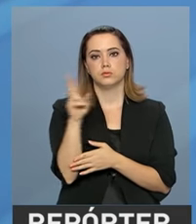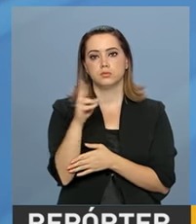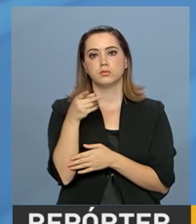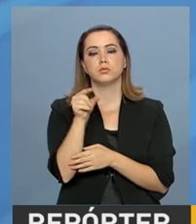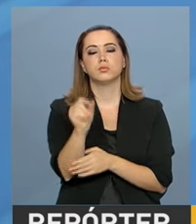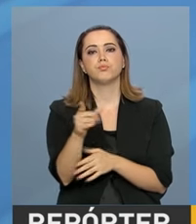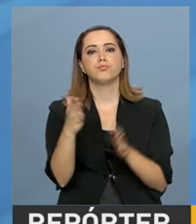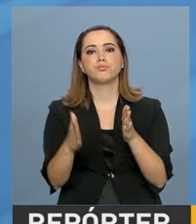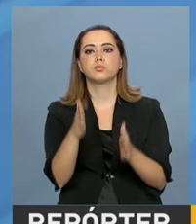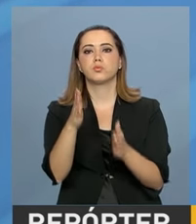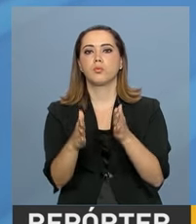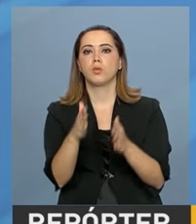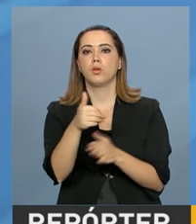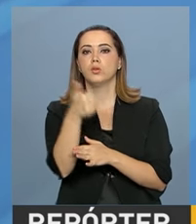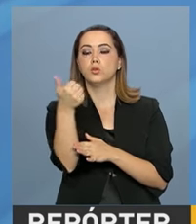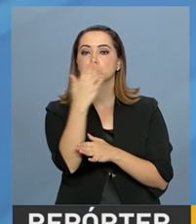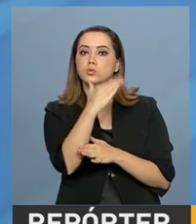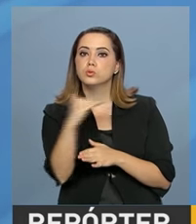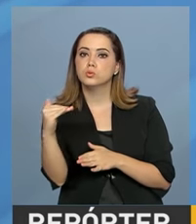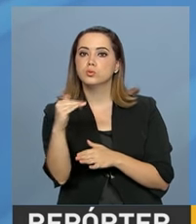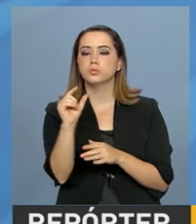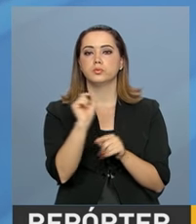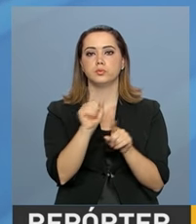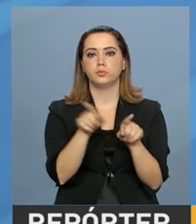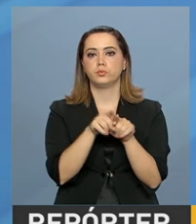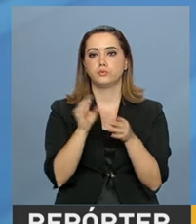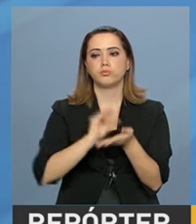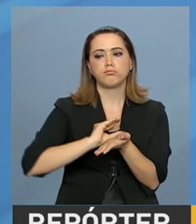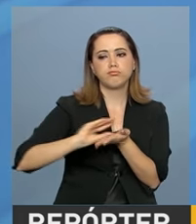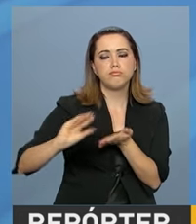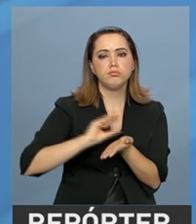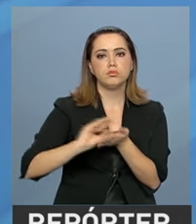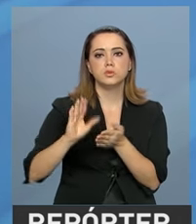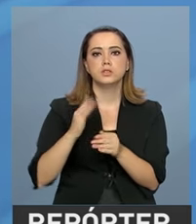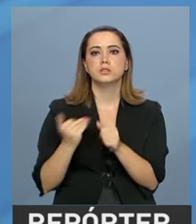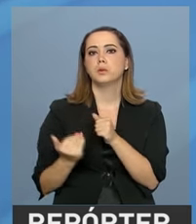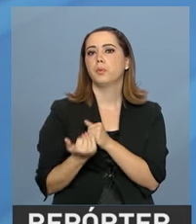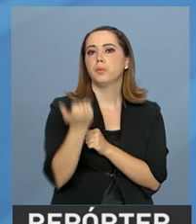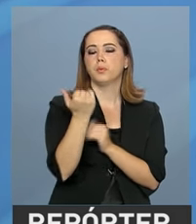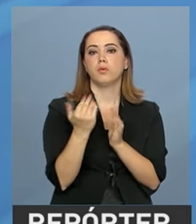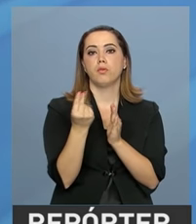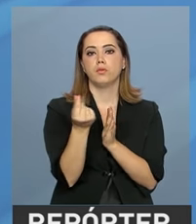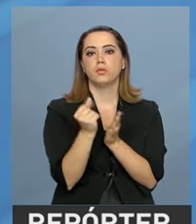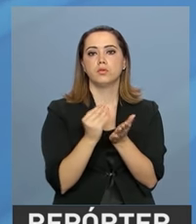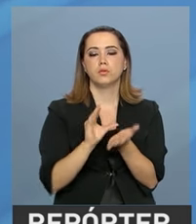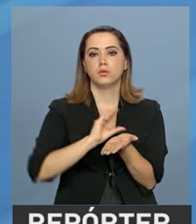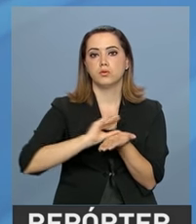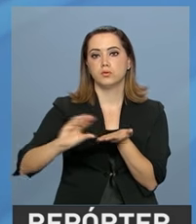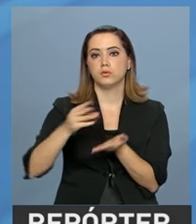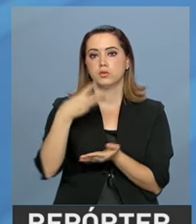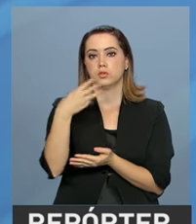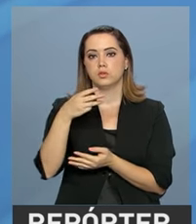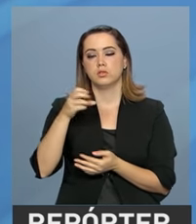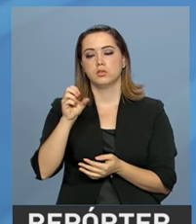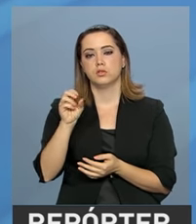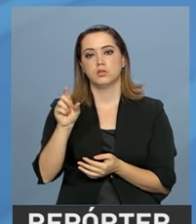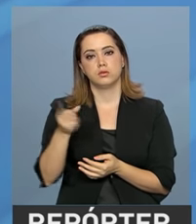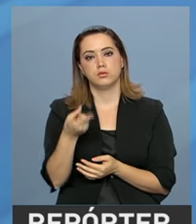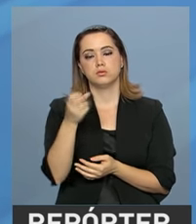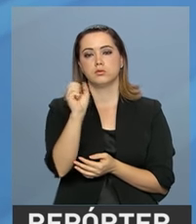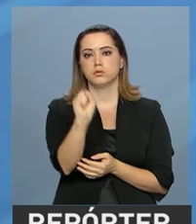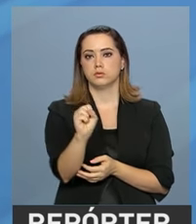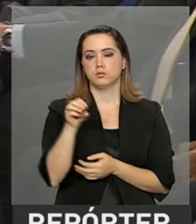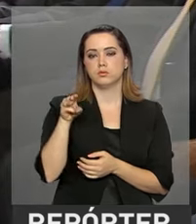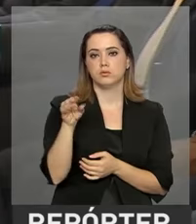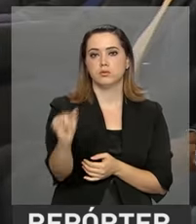Para esta faixa 1 e5 estão destinados recursos na ordem de 3.8 bilhões a serem